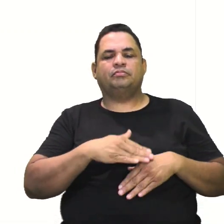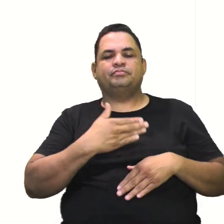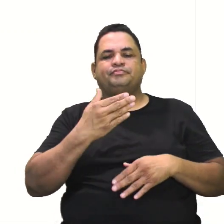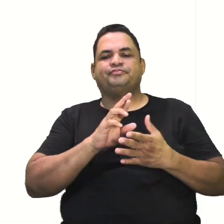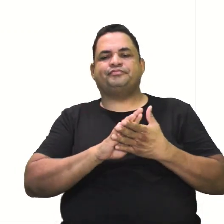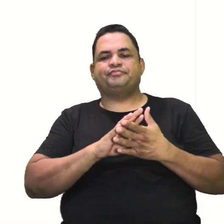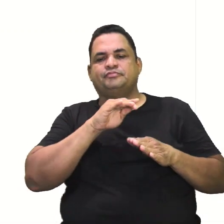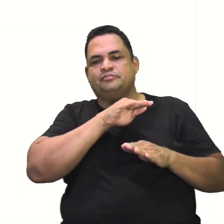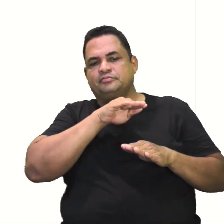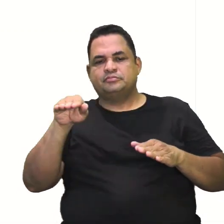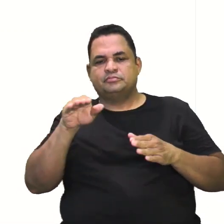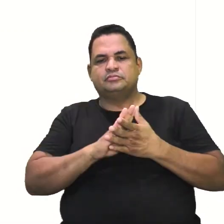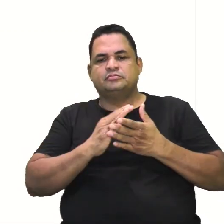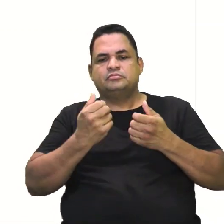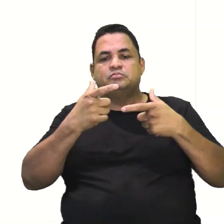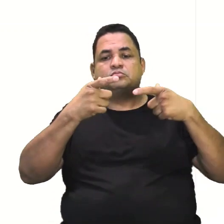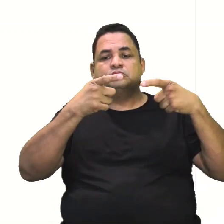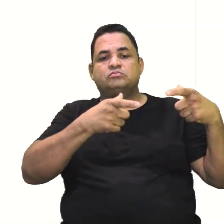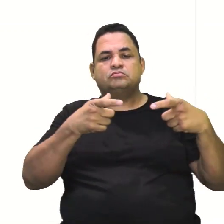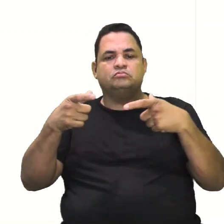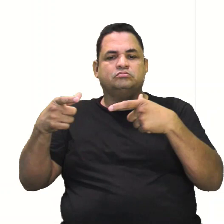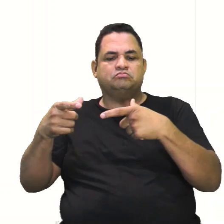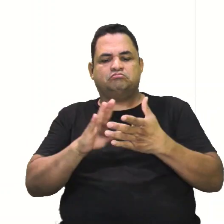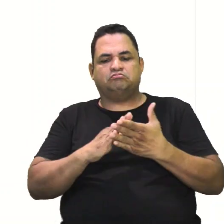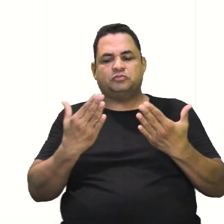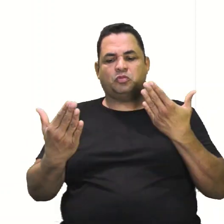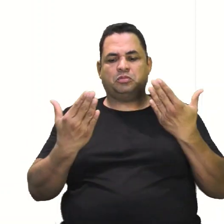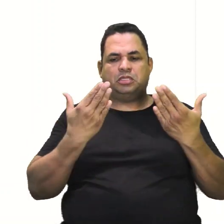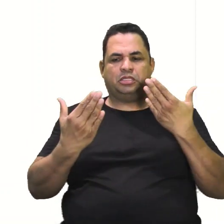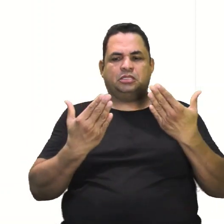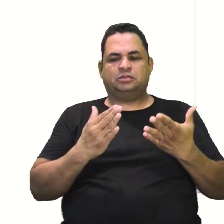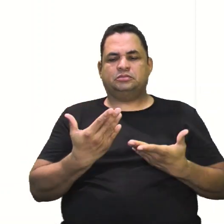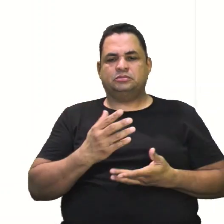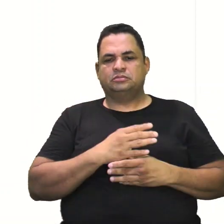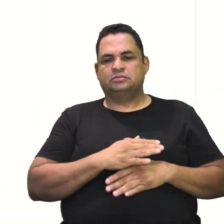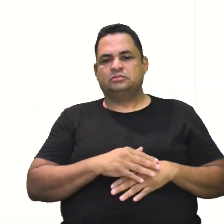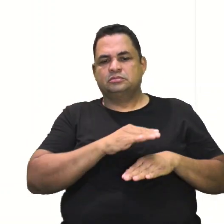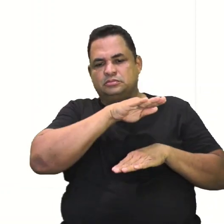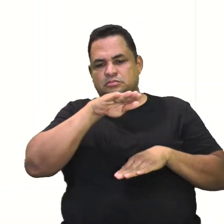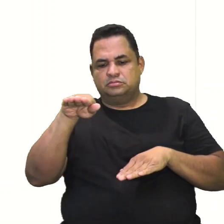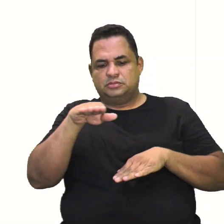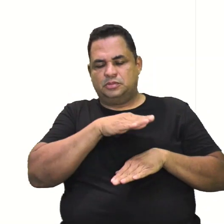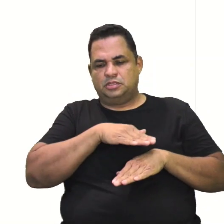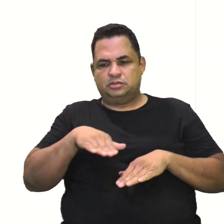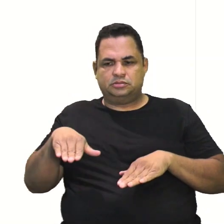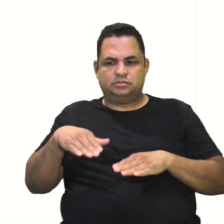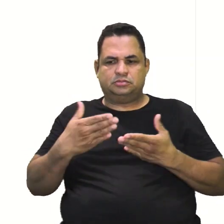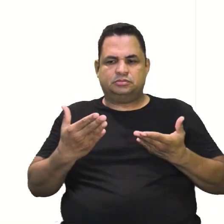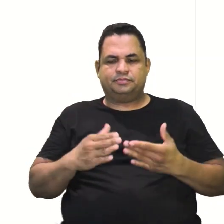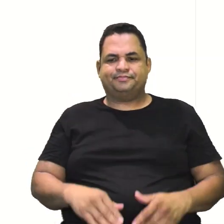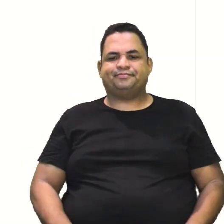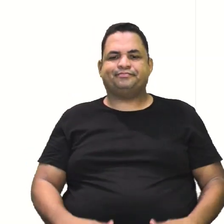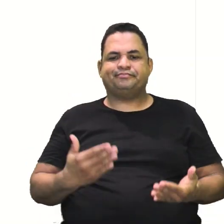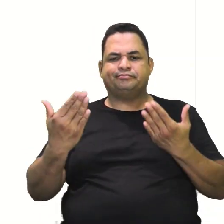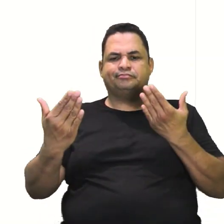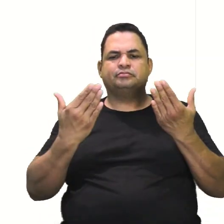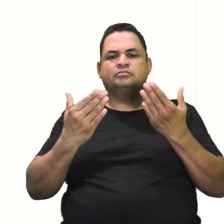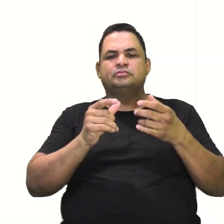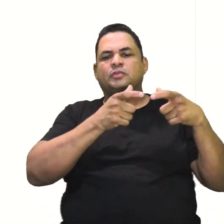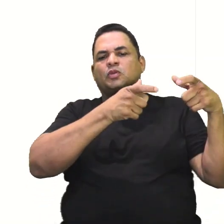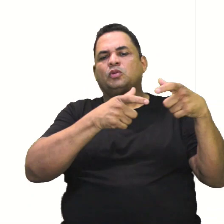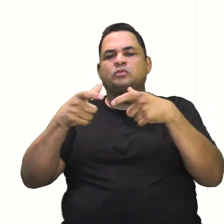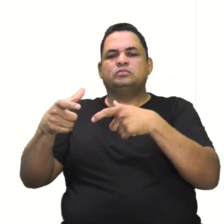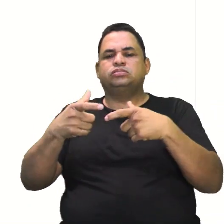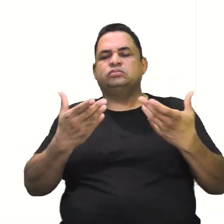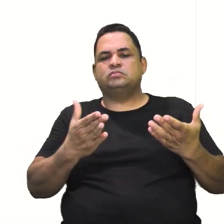possível analisar a posição de uma em relação à outra. Isso. Então, a gente consegue fazer uma análise, né, da